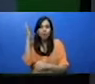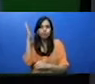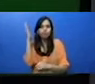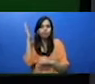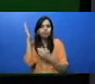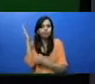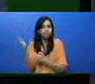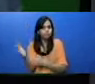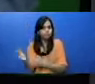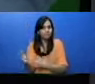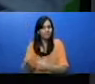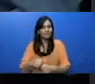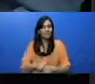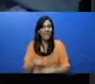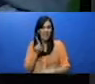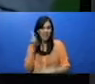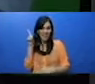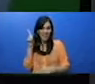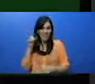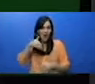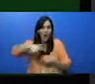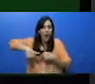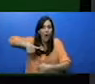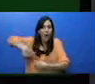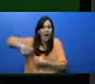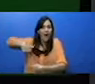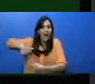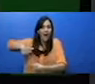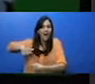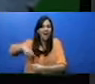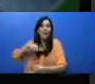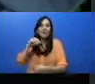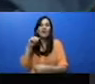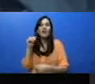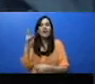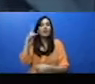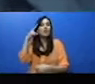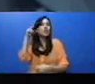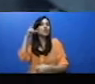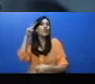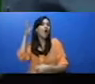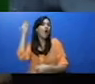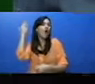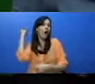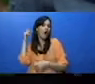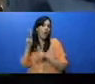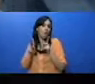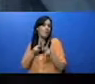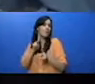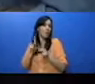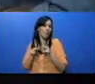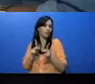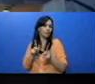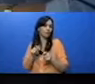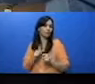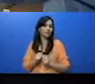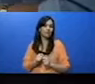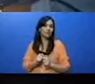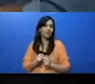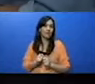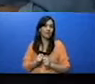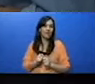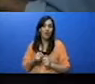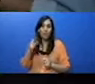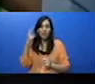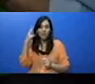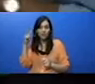O Curupira, crianças, ele é personagem de uma lenda. Isso é uma lenda popular, tá? Lenda popular é uma